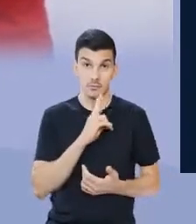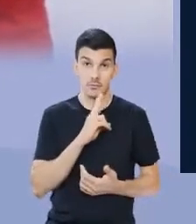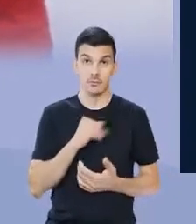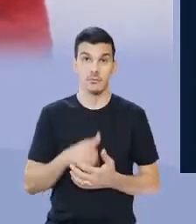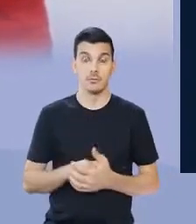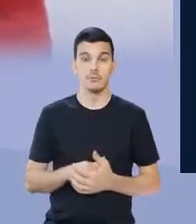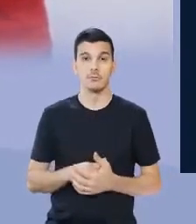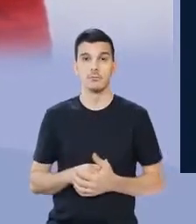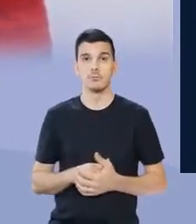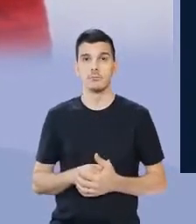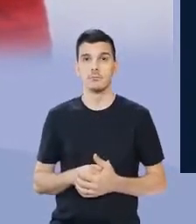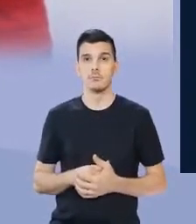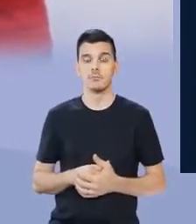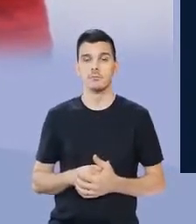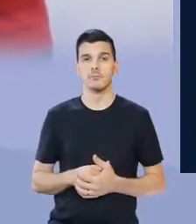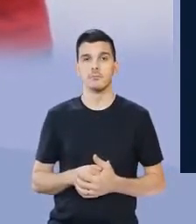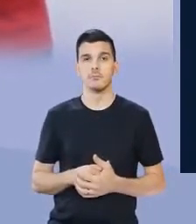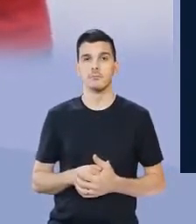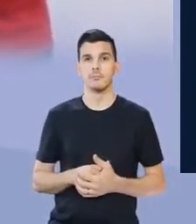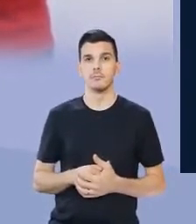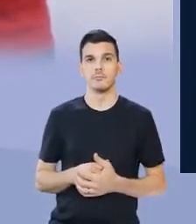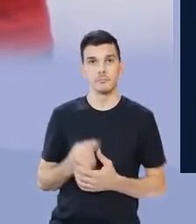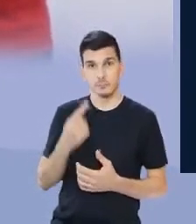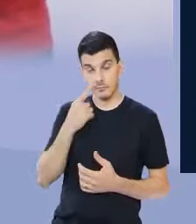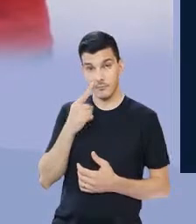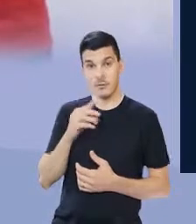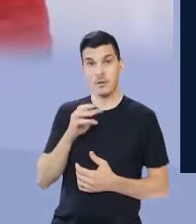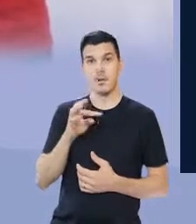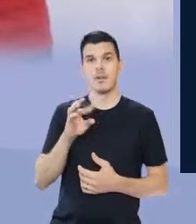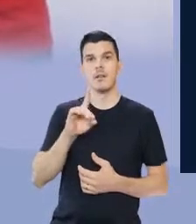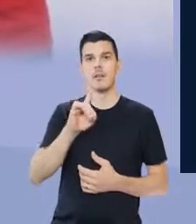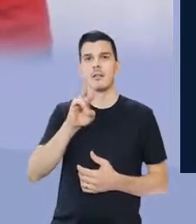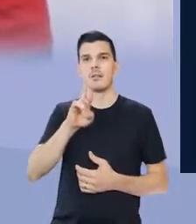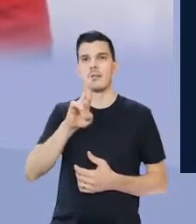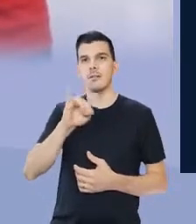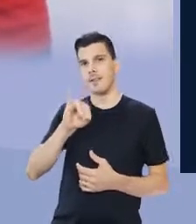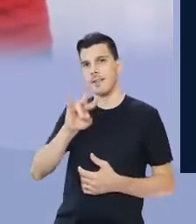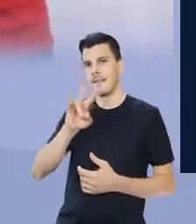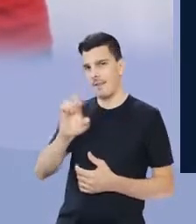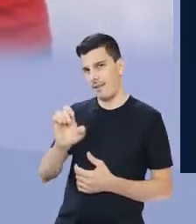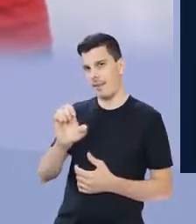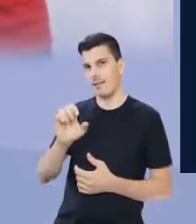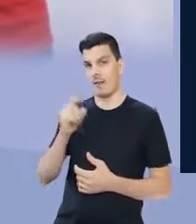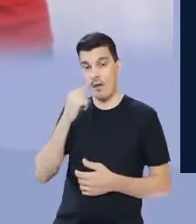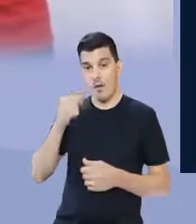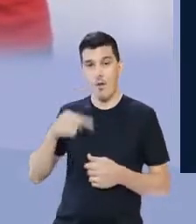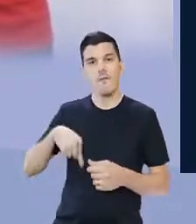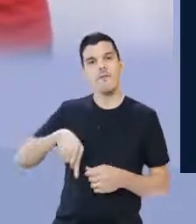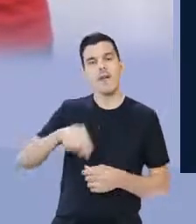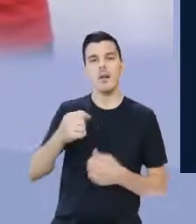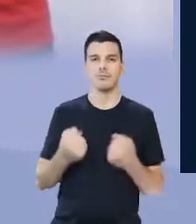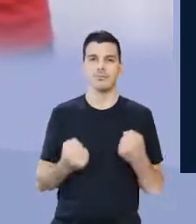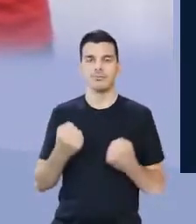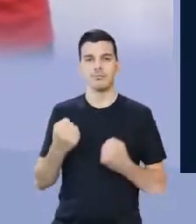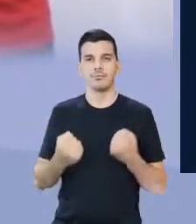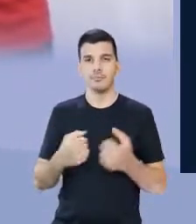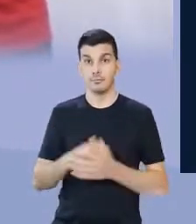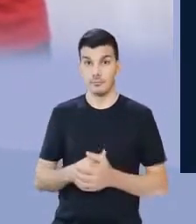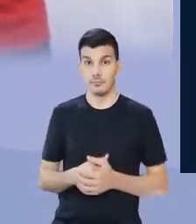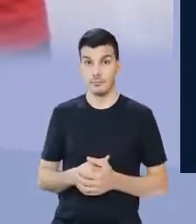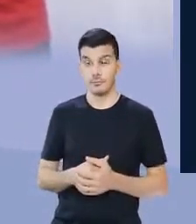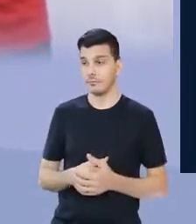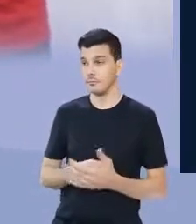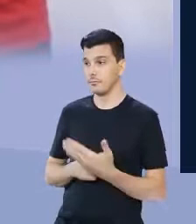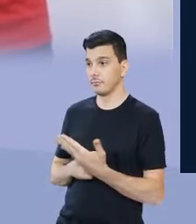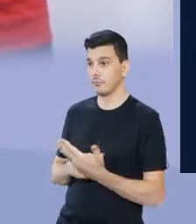aí. Que tem o famoso drive-thru, porque você dirige através, não é? E a palavra through, ela está